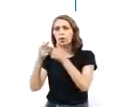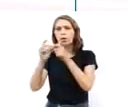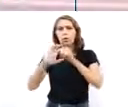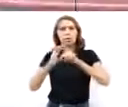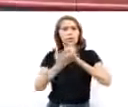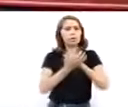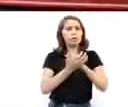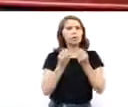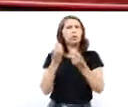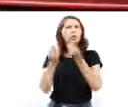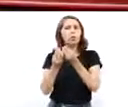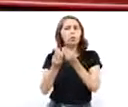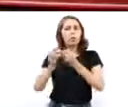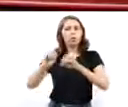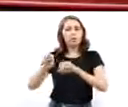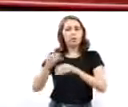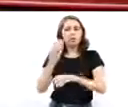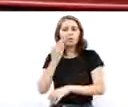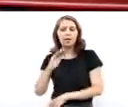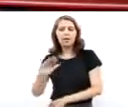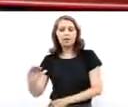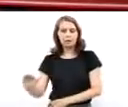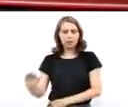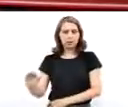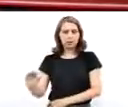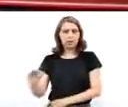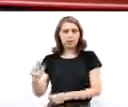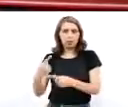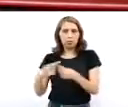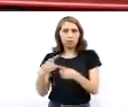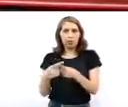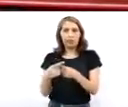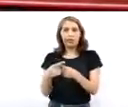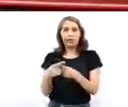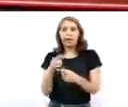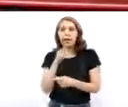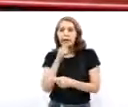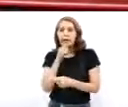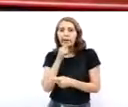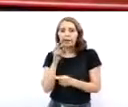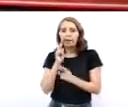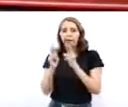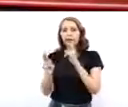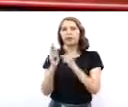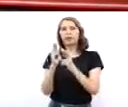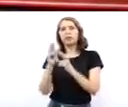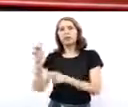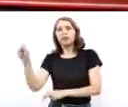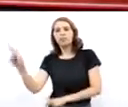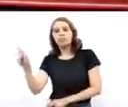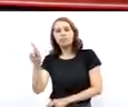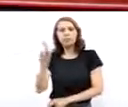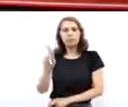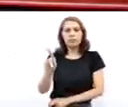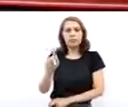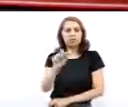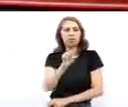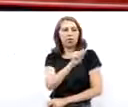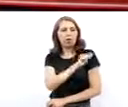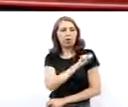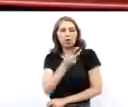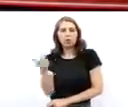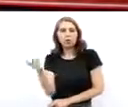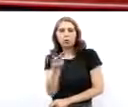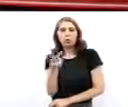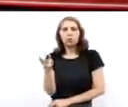essas crianças. E claro que isso não é bom, porque a inter-relação que existe entre professor e aluno, a